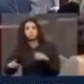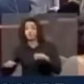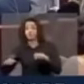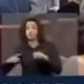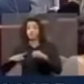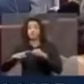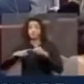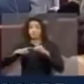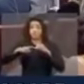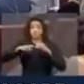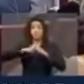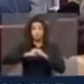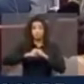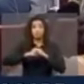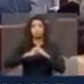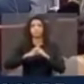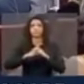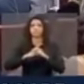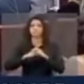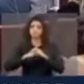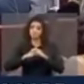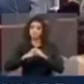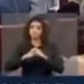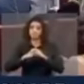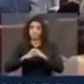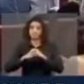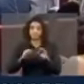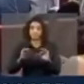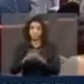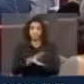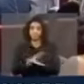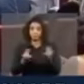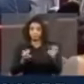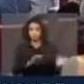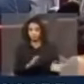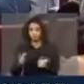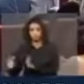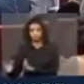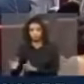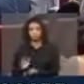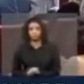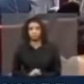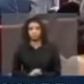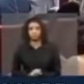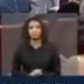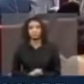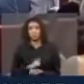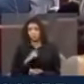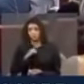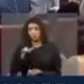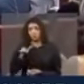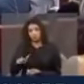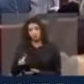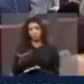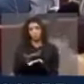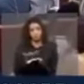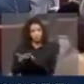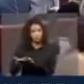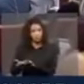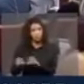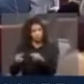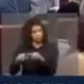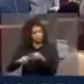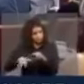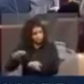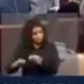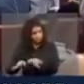óvulo. Fecha aspas. Desse modo, doutora ministra, fundamentados em tais dispositivos legais,